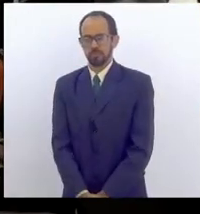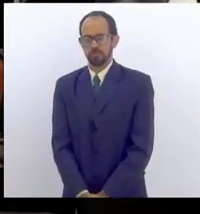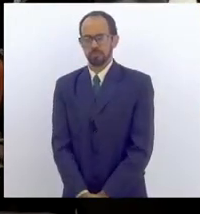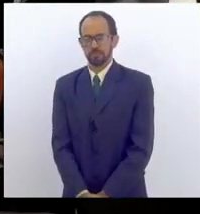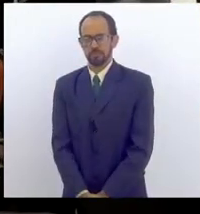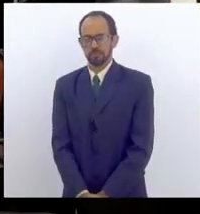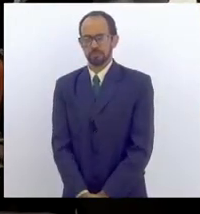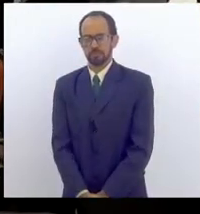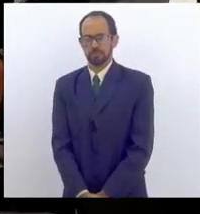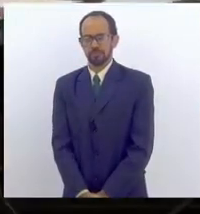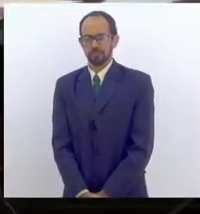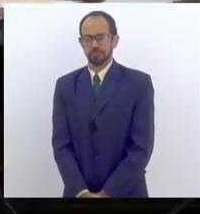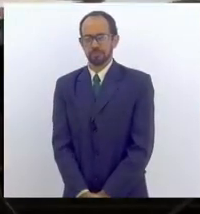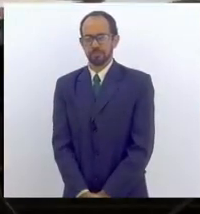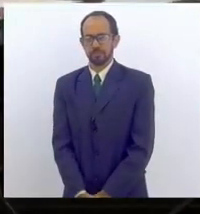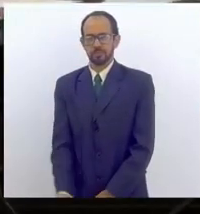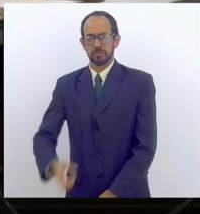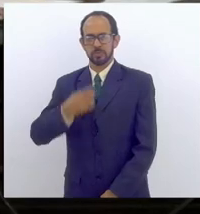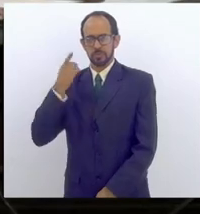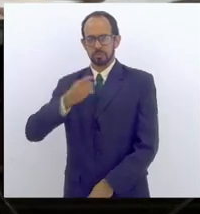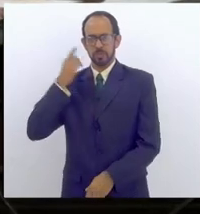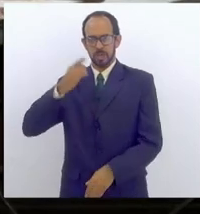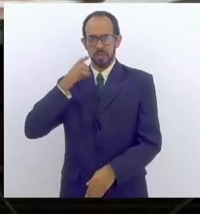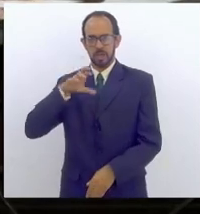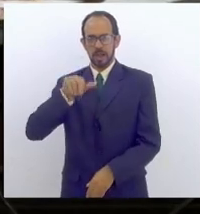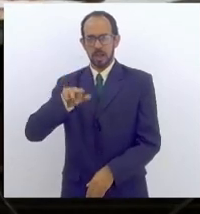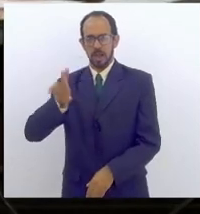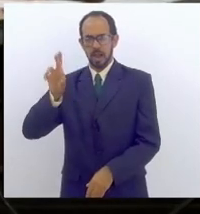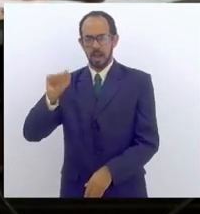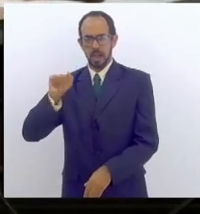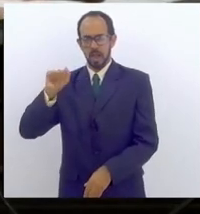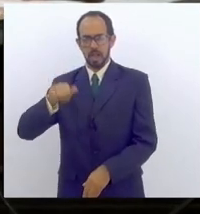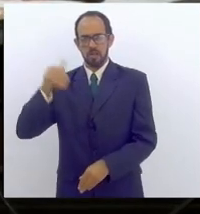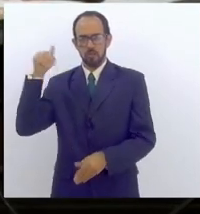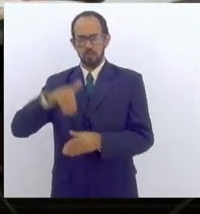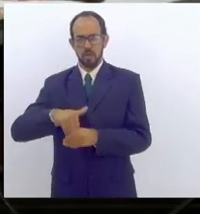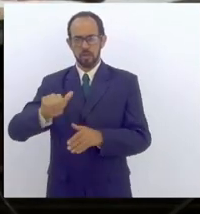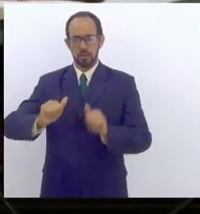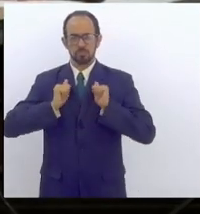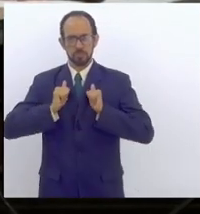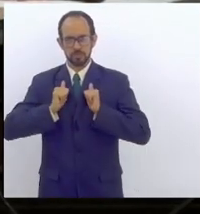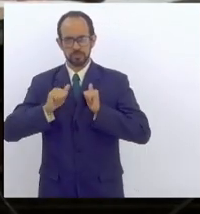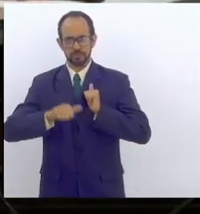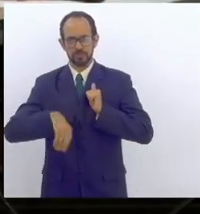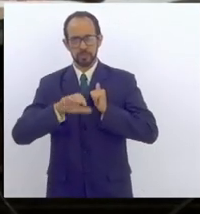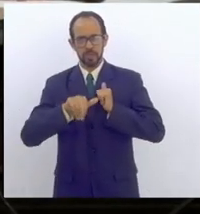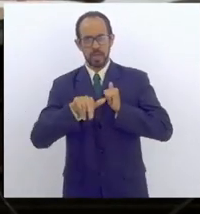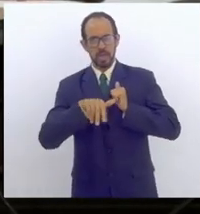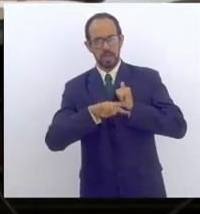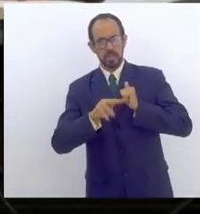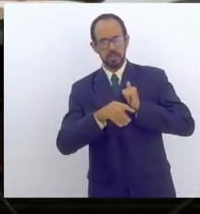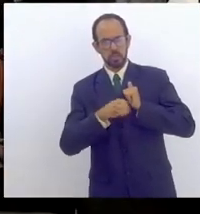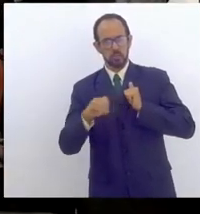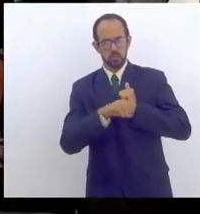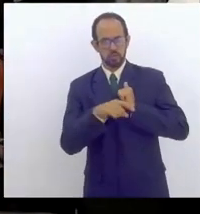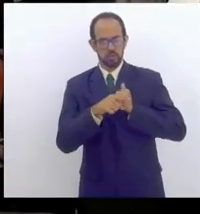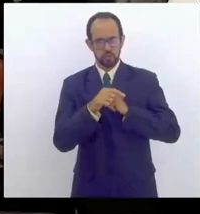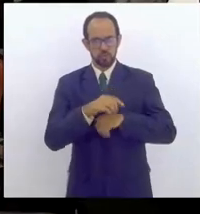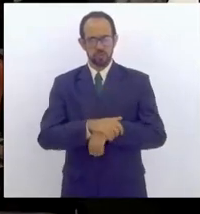Deputada Carla Machado vota pela abstenção. Deputado Carlinhos BNH.